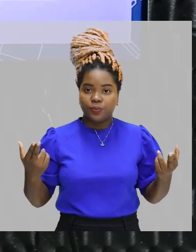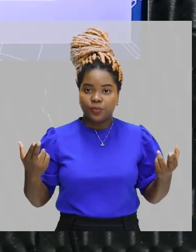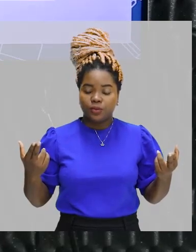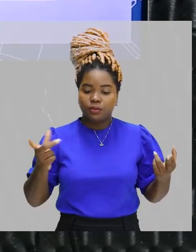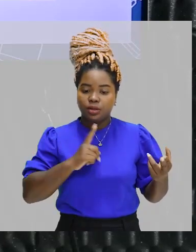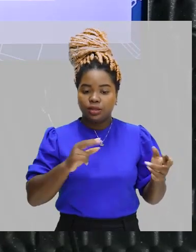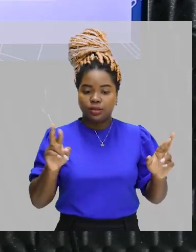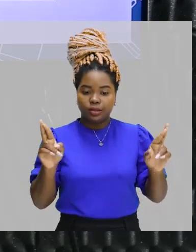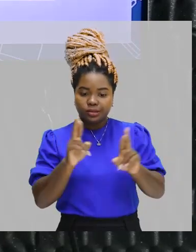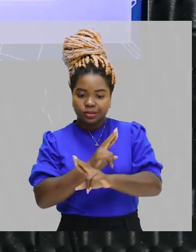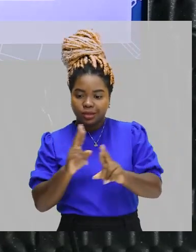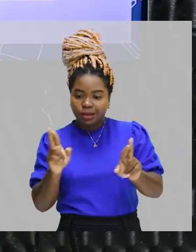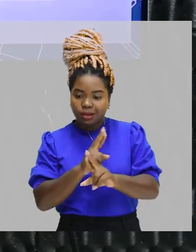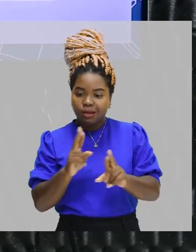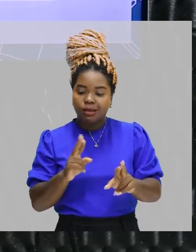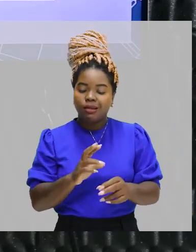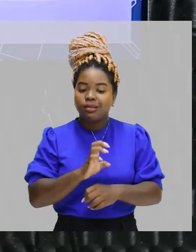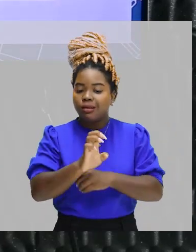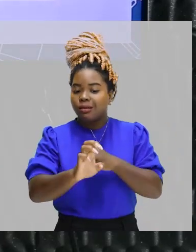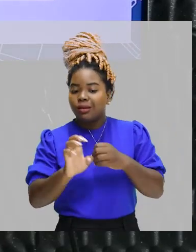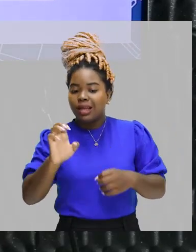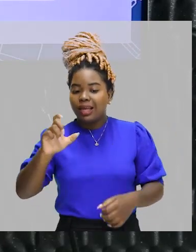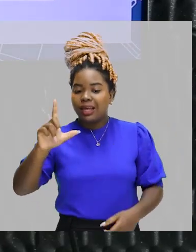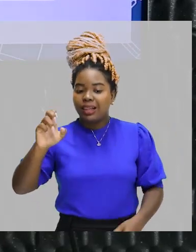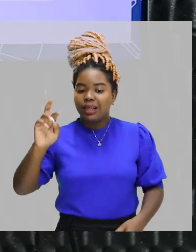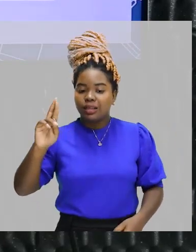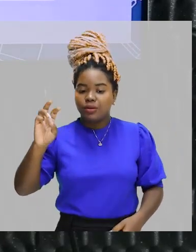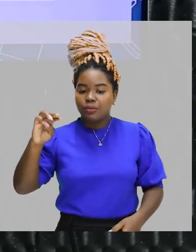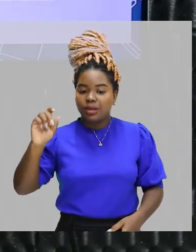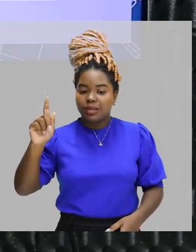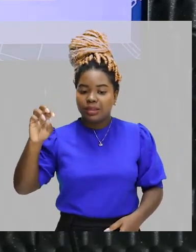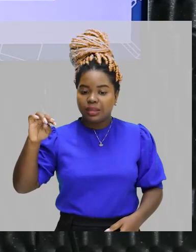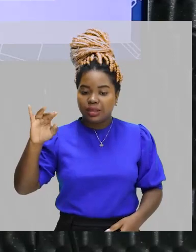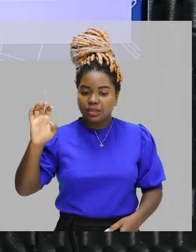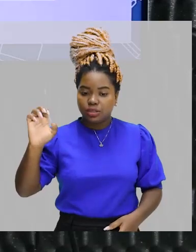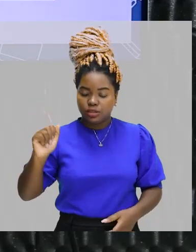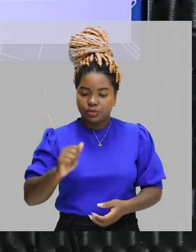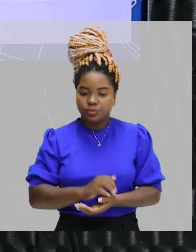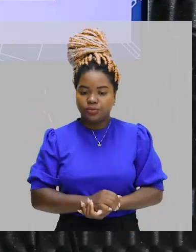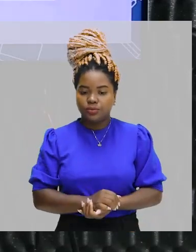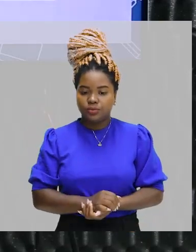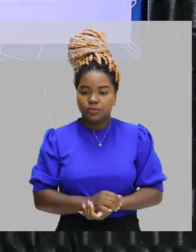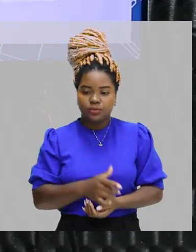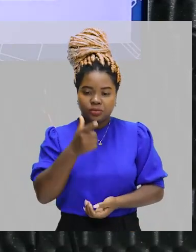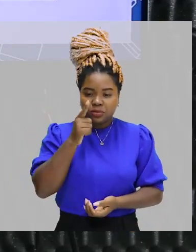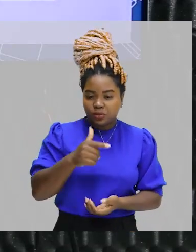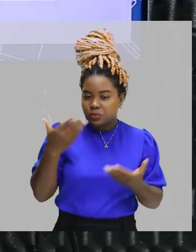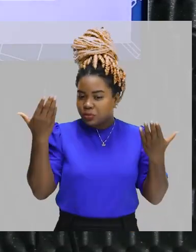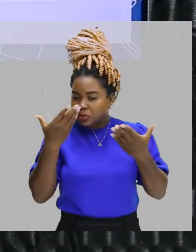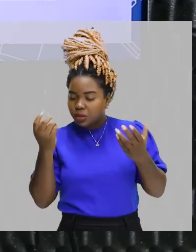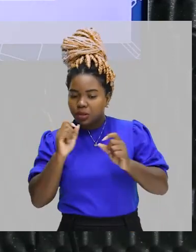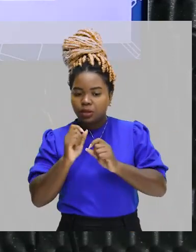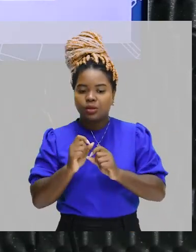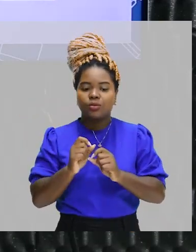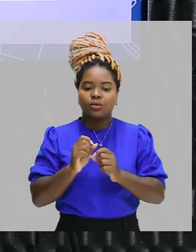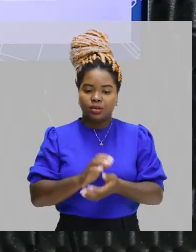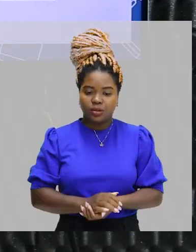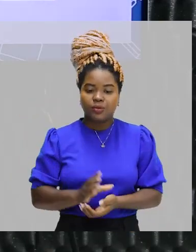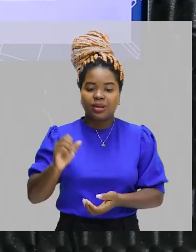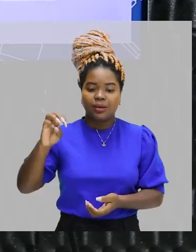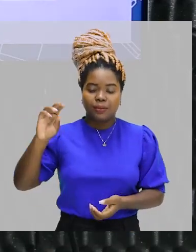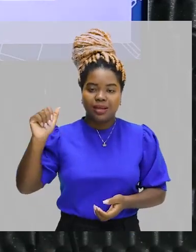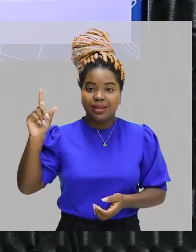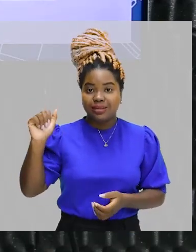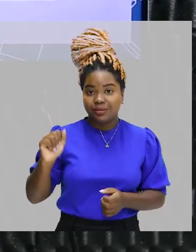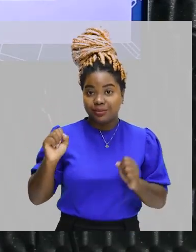ali as relações eletromagnéticas, tá ok? E a única que a gente não consegue ver que não está é justamente os elétrons por camada.